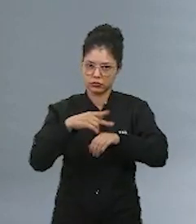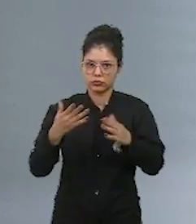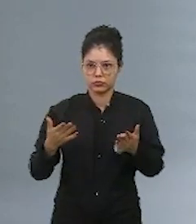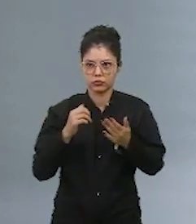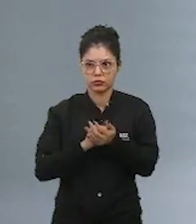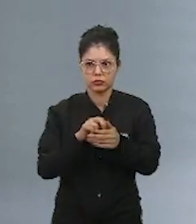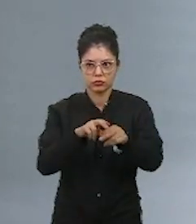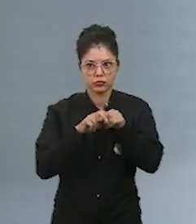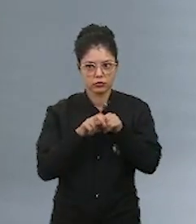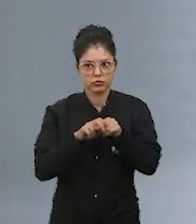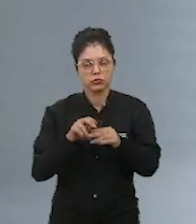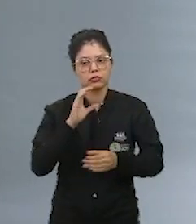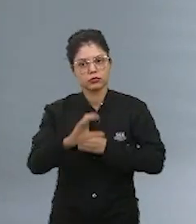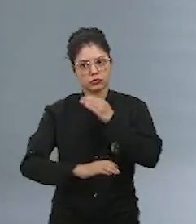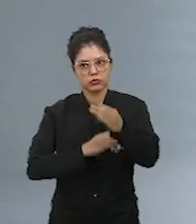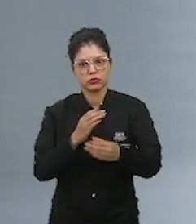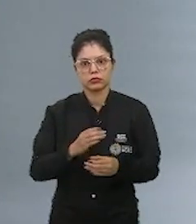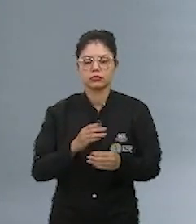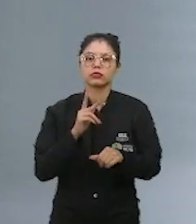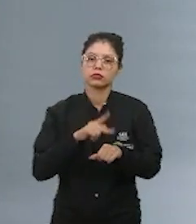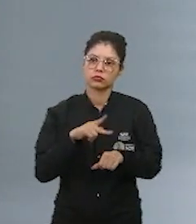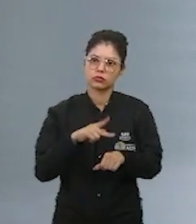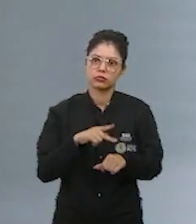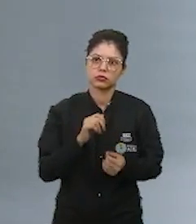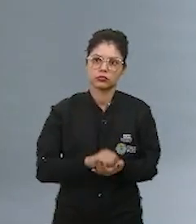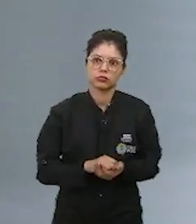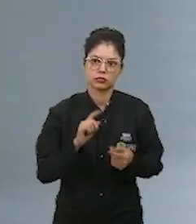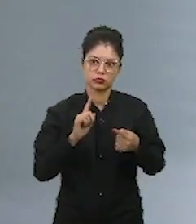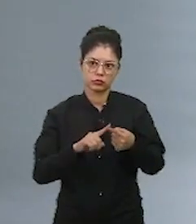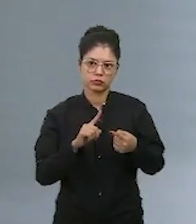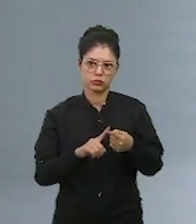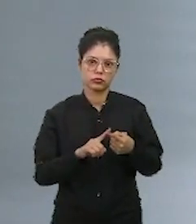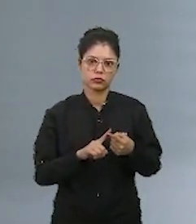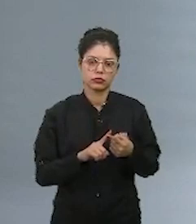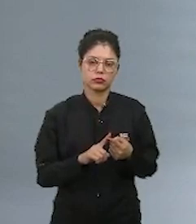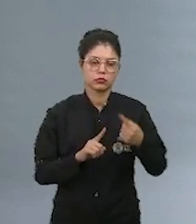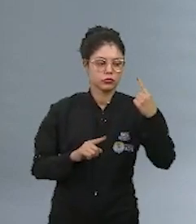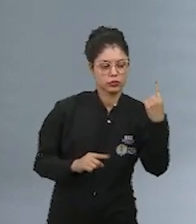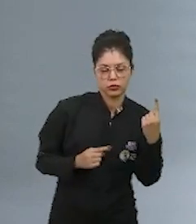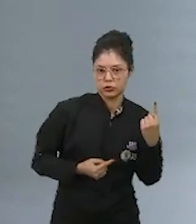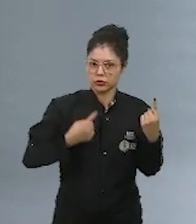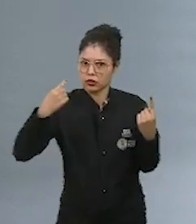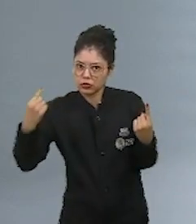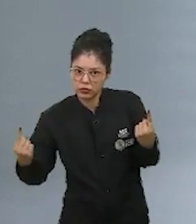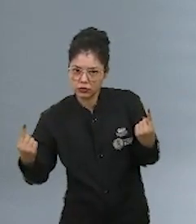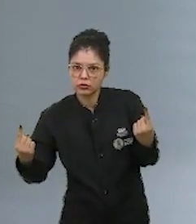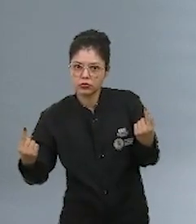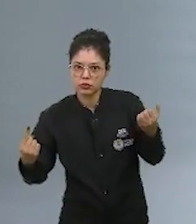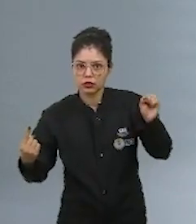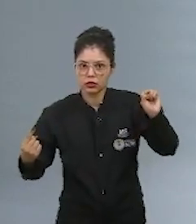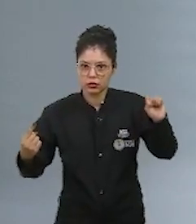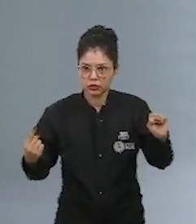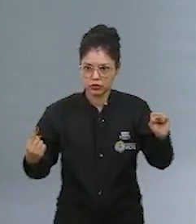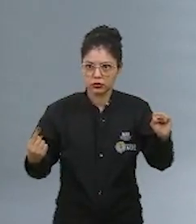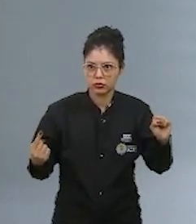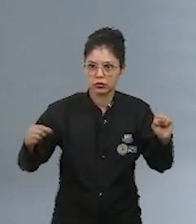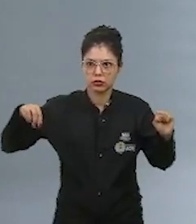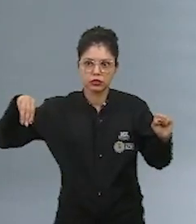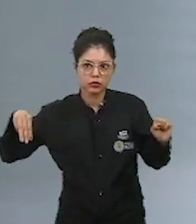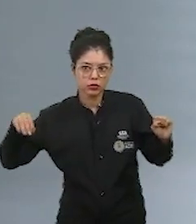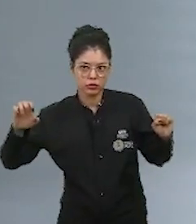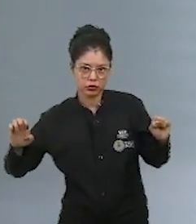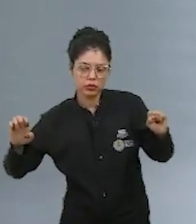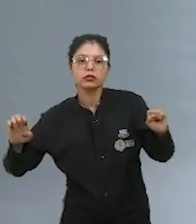Então, por isso, o ciclo das rochas. A rocha sedimentar, ela pode se tornar uma rocha metamórfica. A